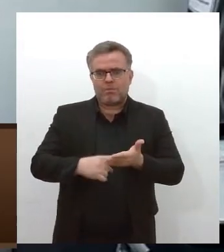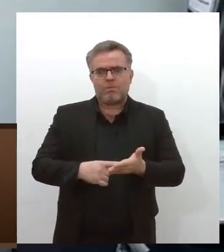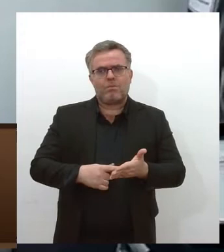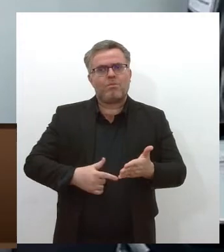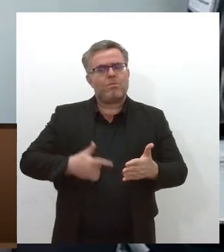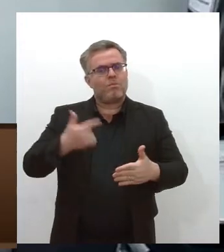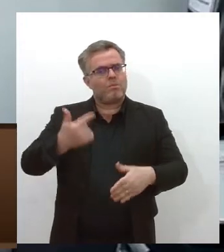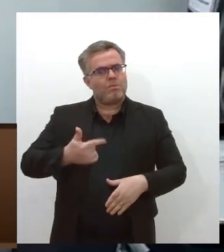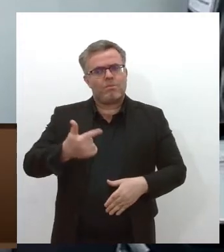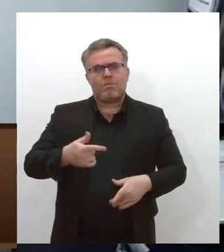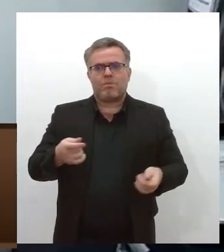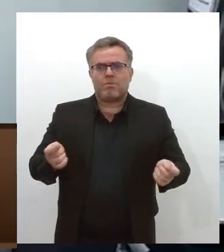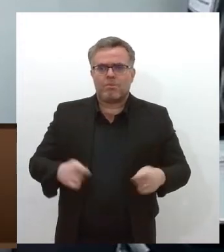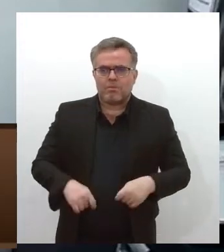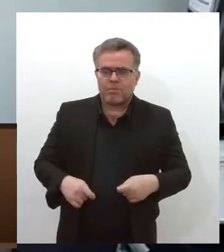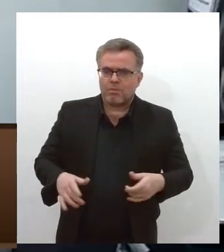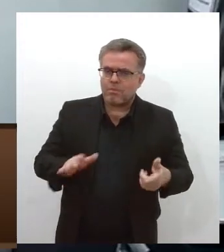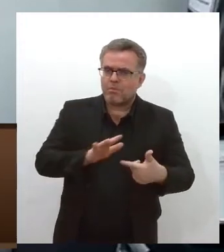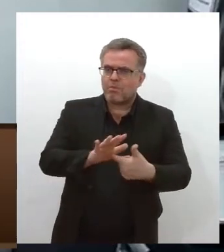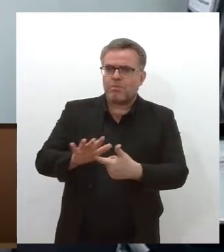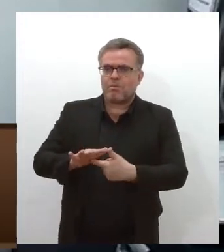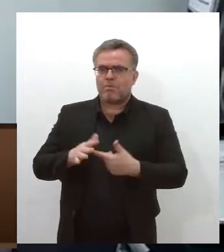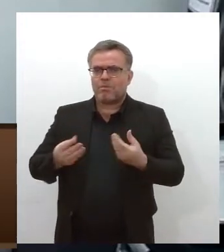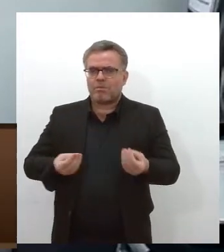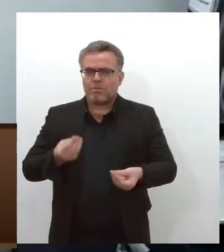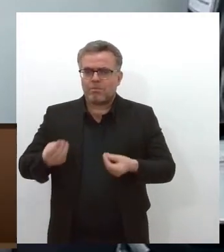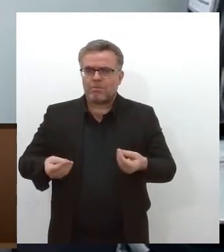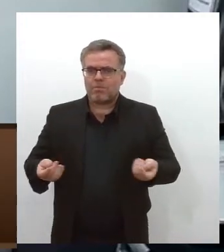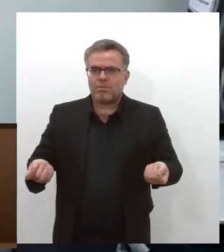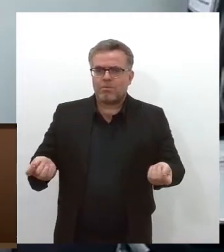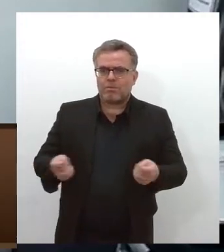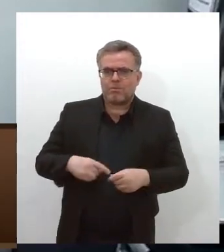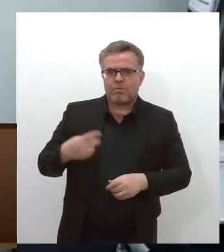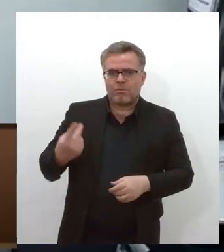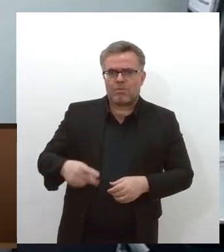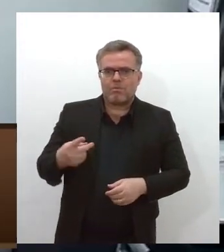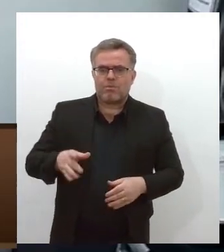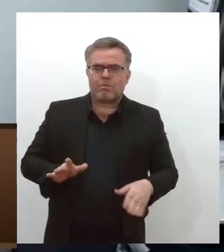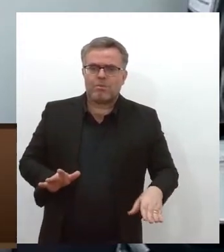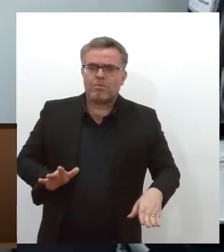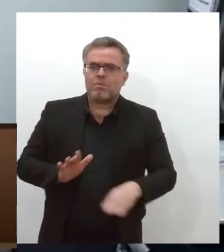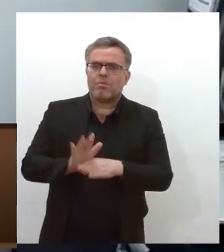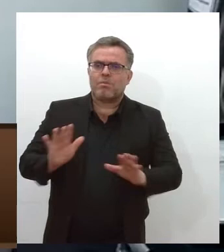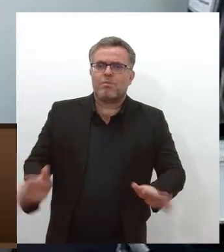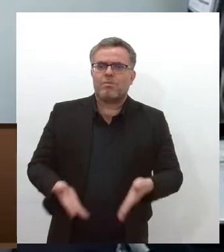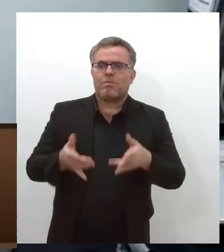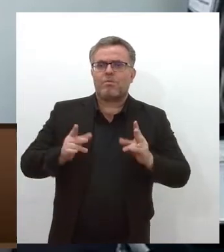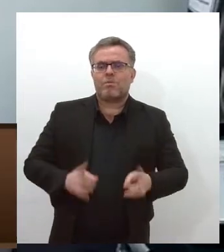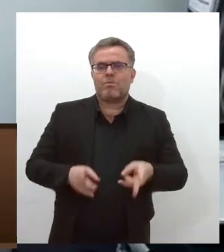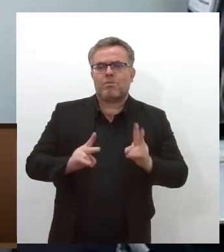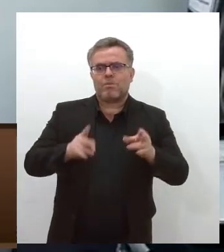voto útil até para poder legislativo, para ajudar a eleger uma bancada